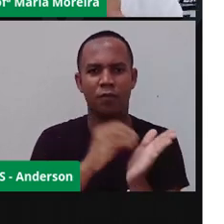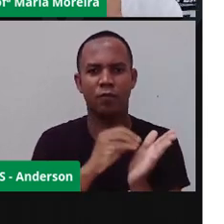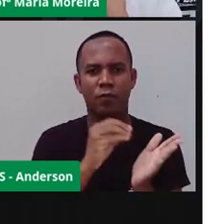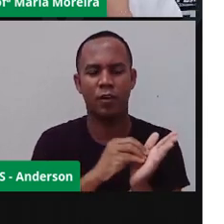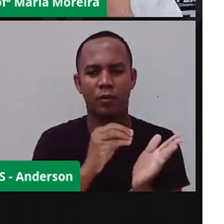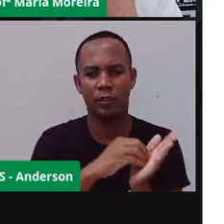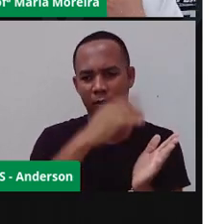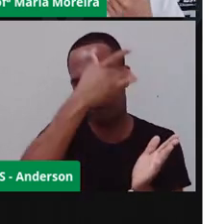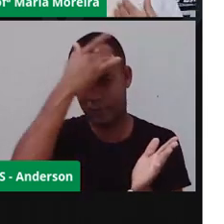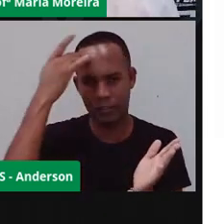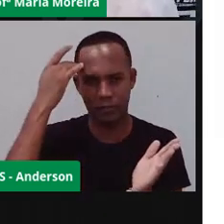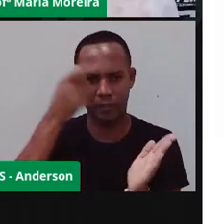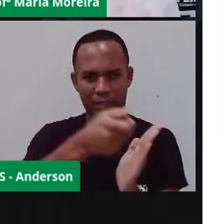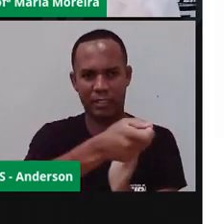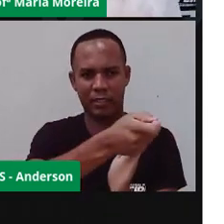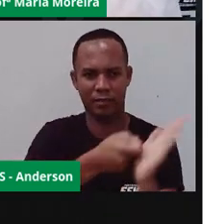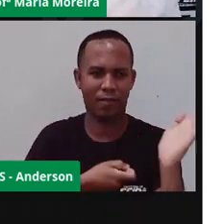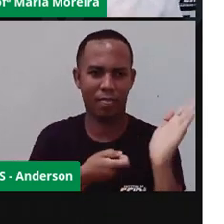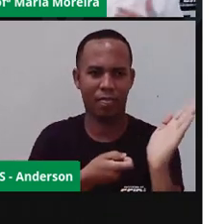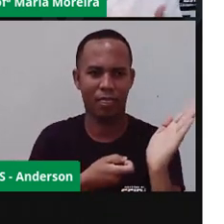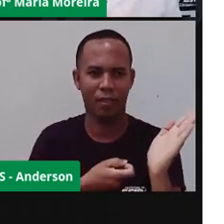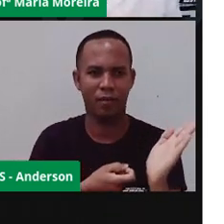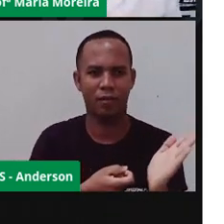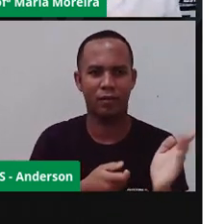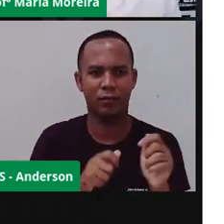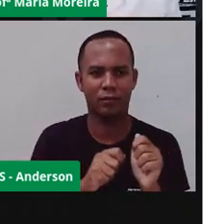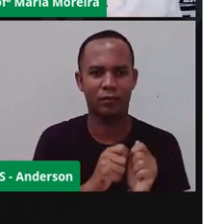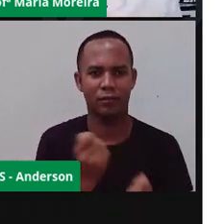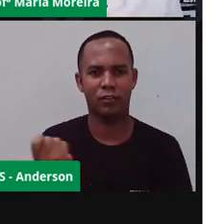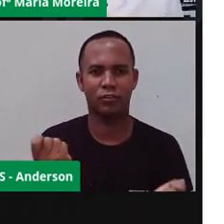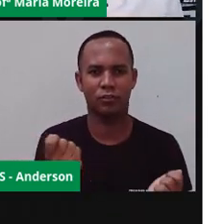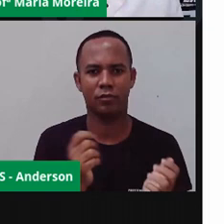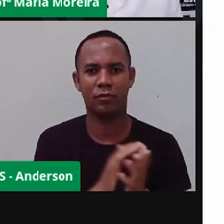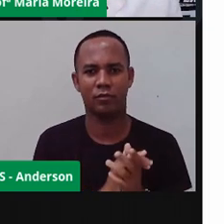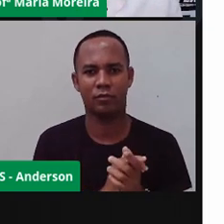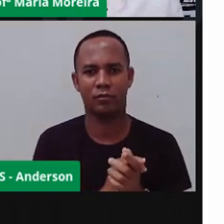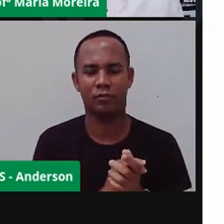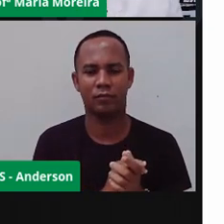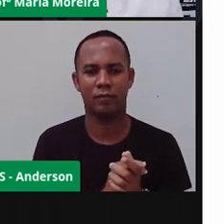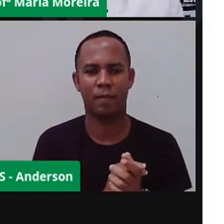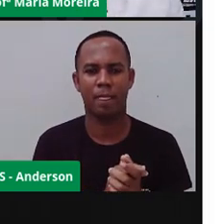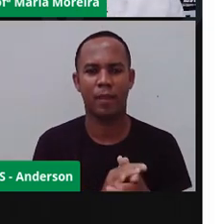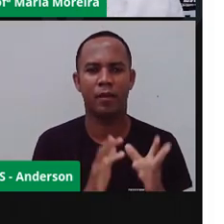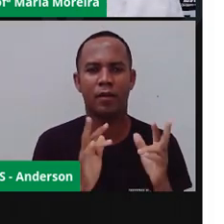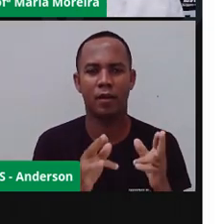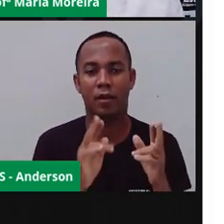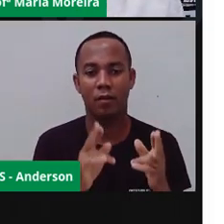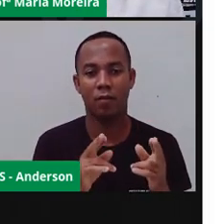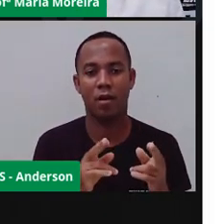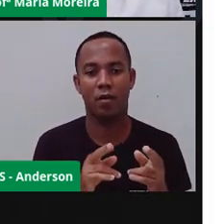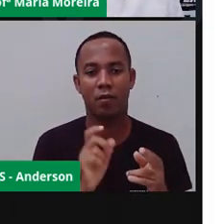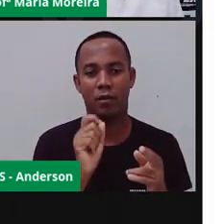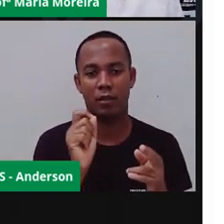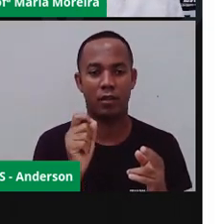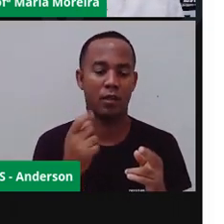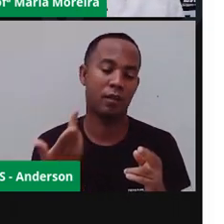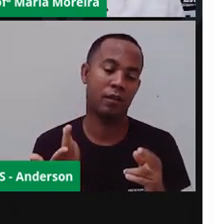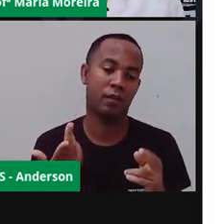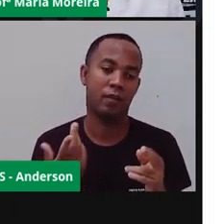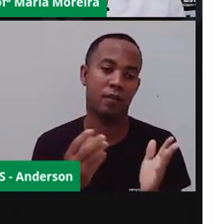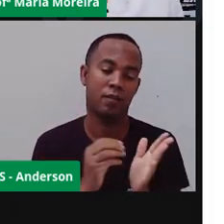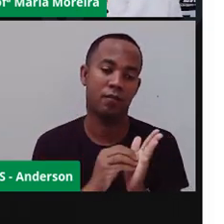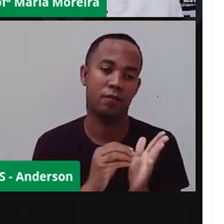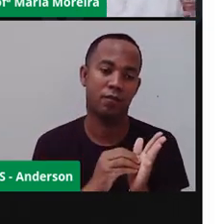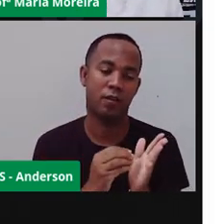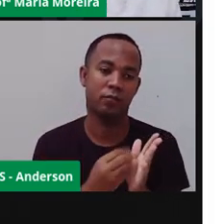que é vandalismo? É quando você destrói alguma coisa, o quê? Pública ou privada. Uma coisa que não é sua, você